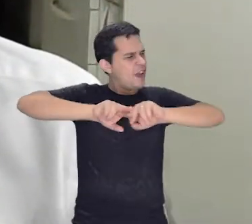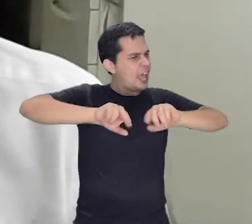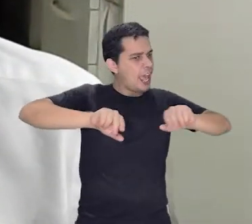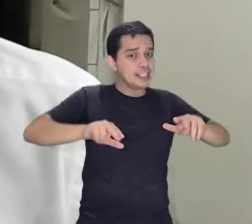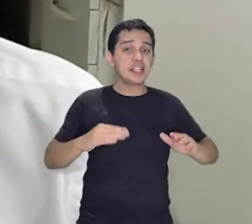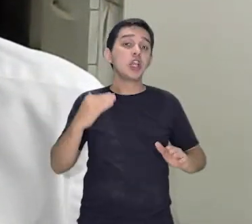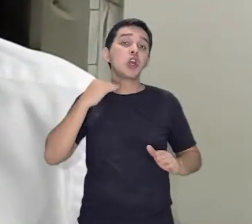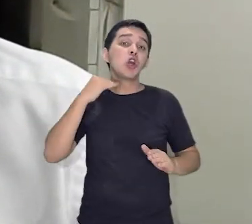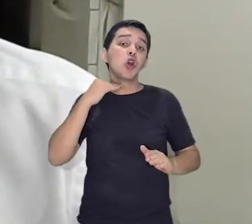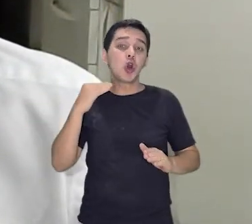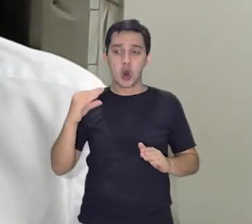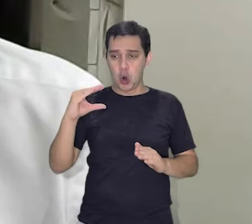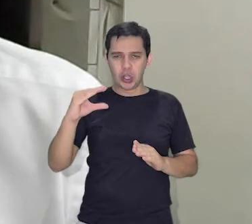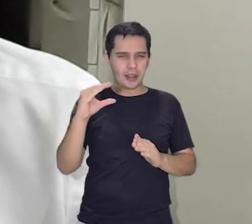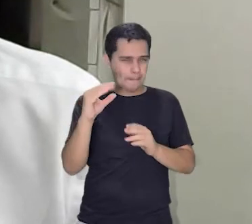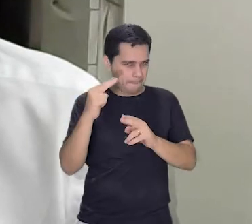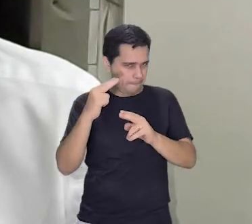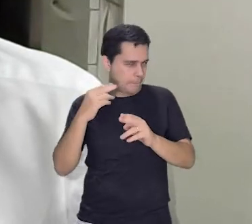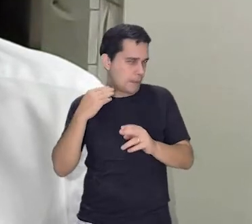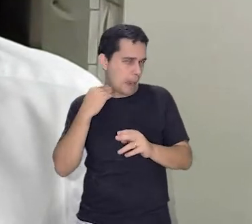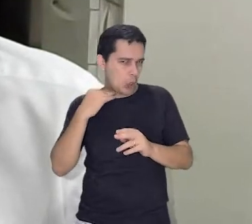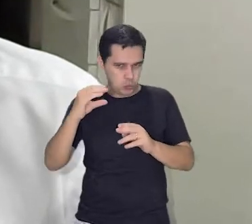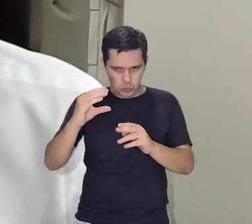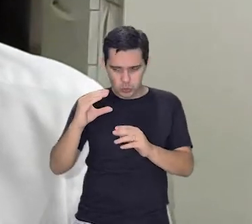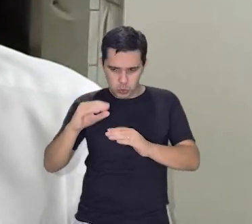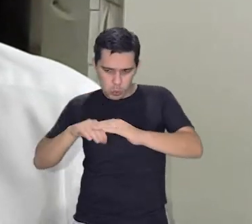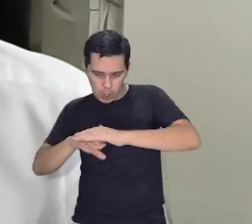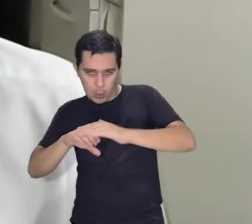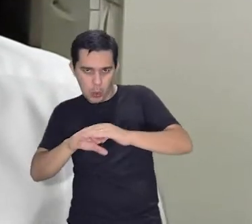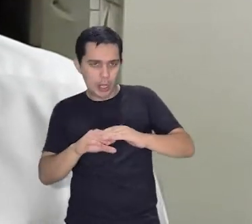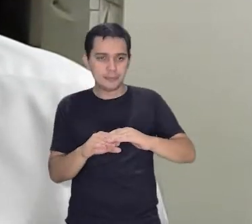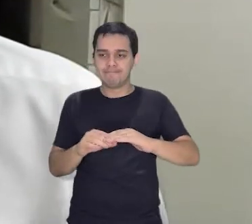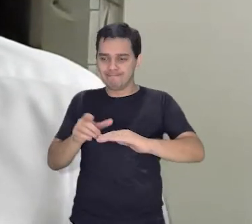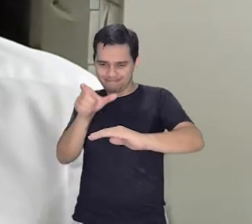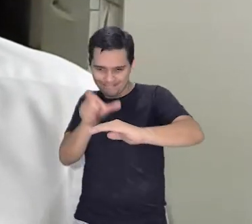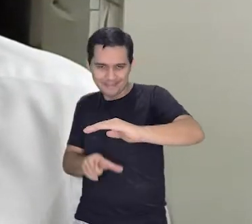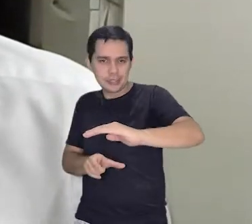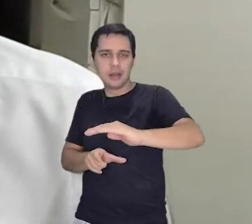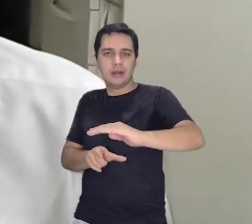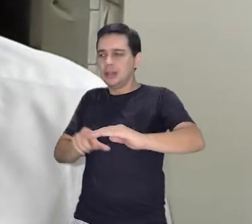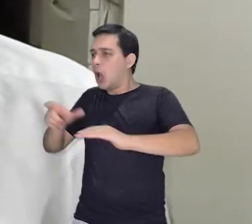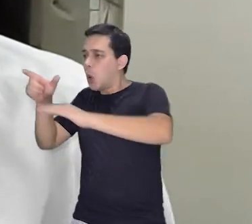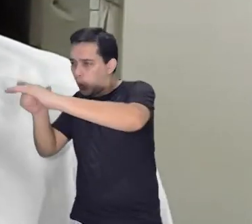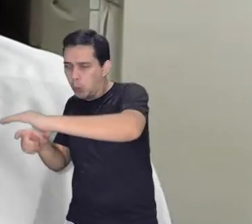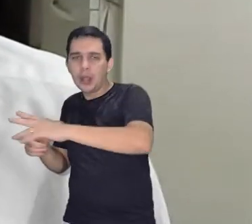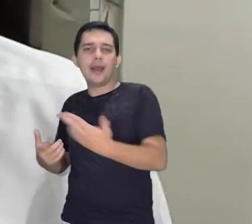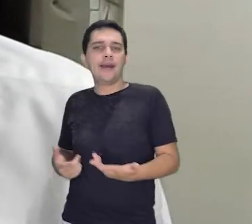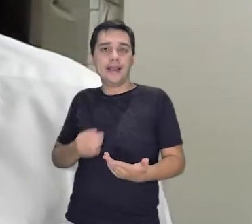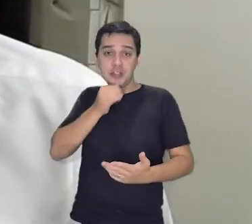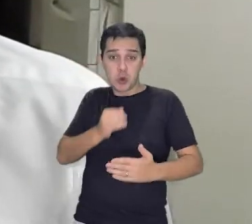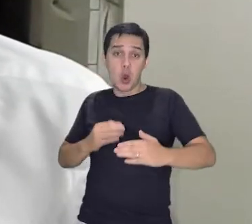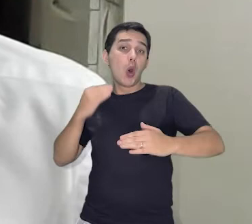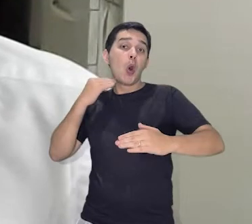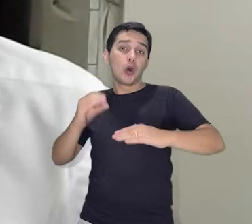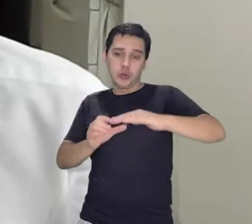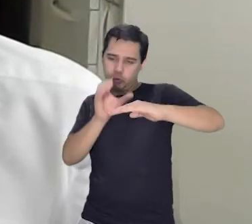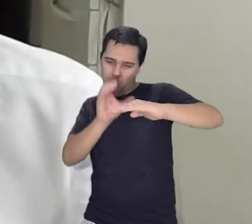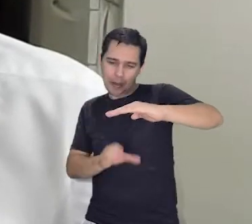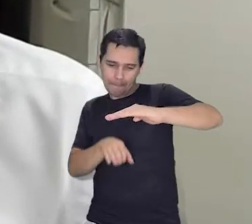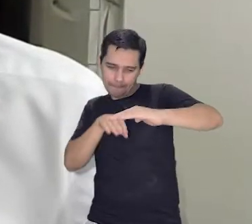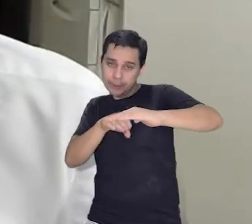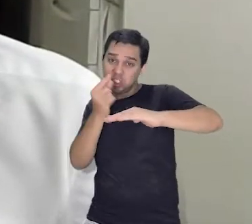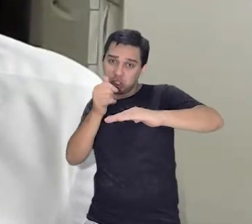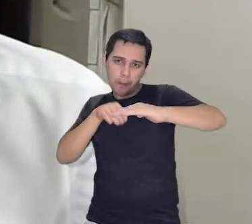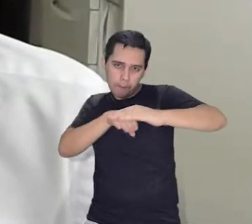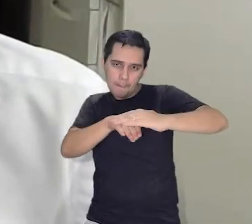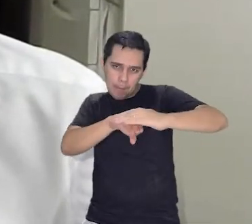em contas de laranjas. O próprio Denis Lessa mantinha uma conta aberta, mas quem operava ela desde o princípio e sempre